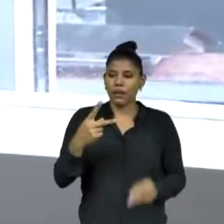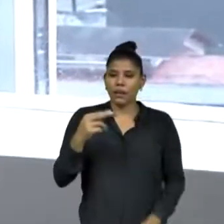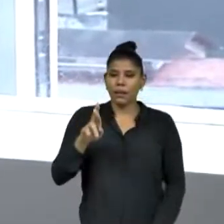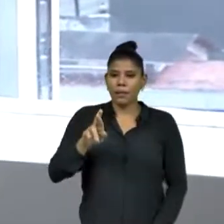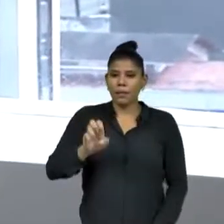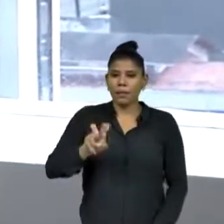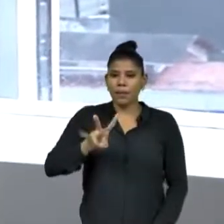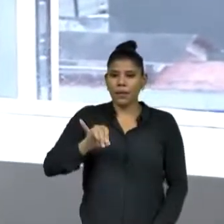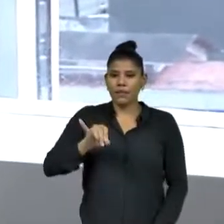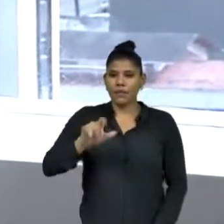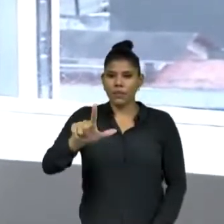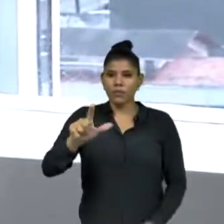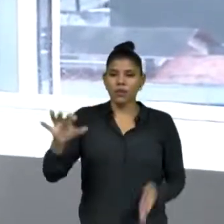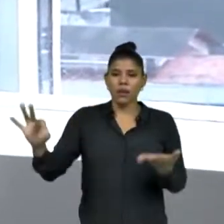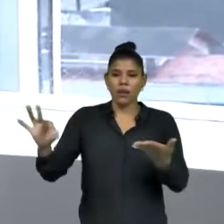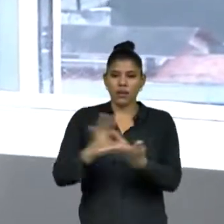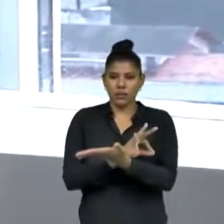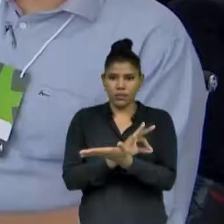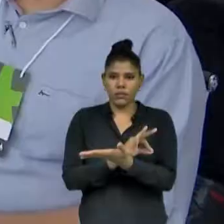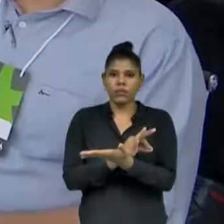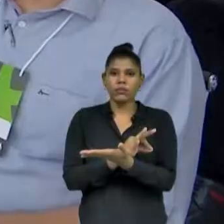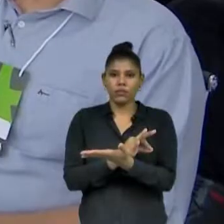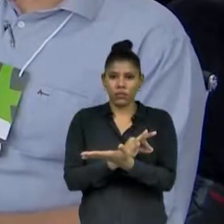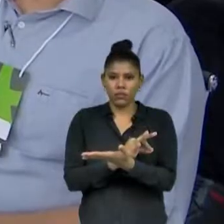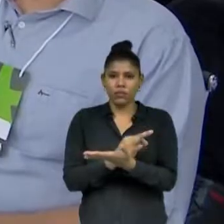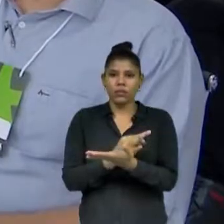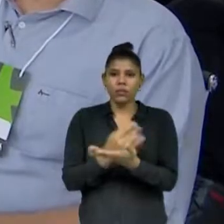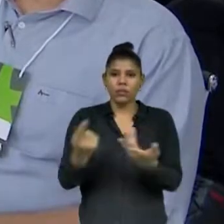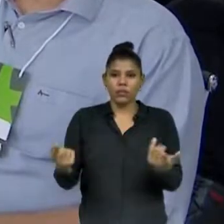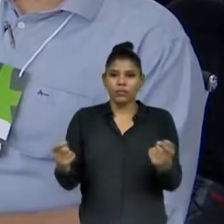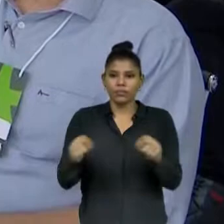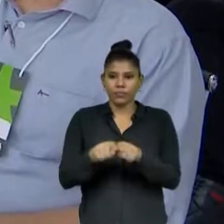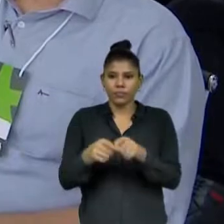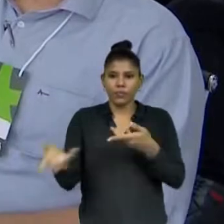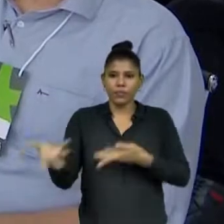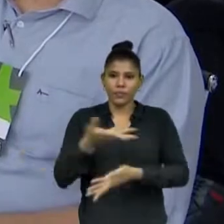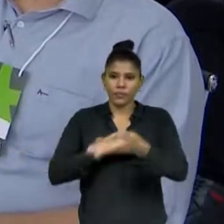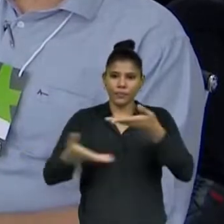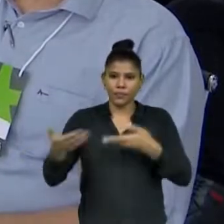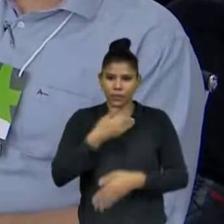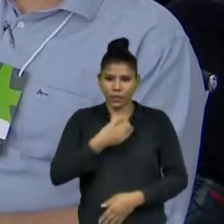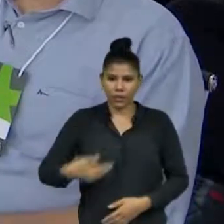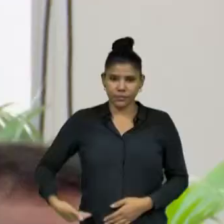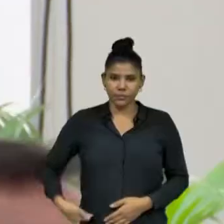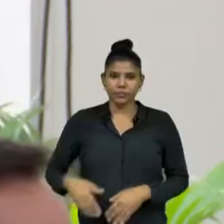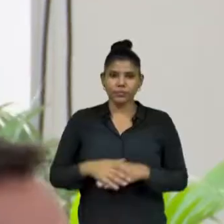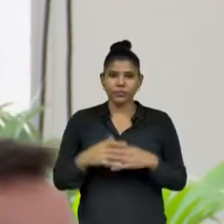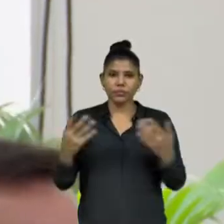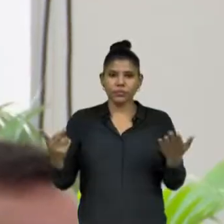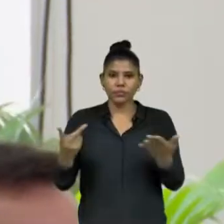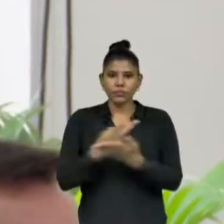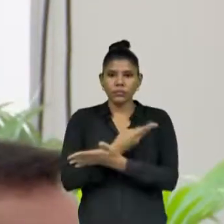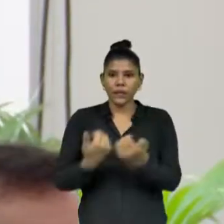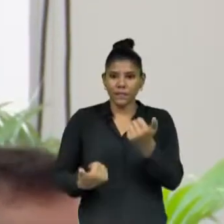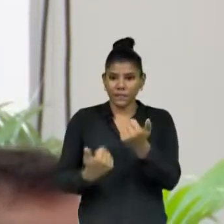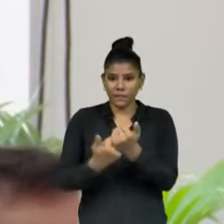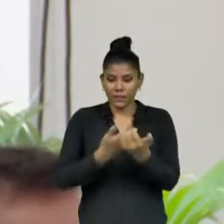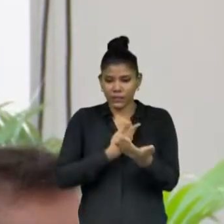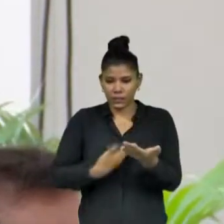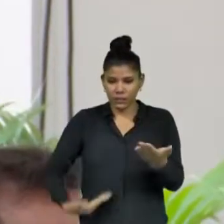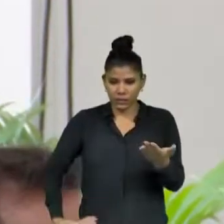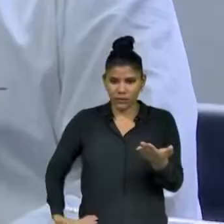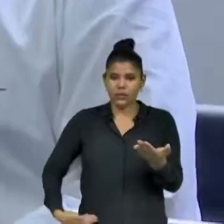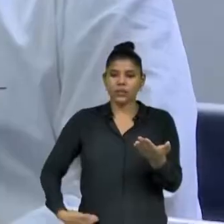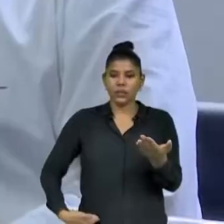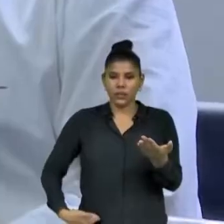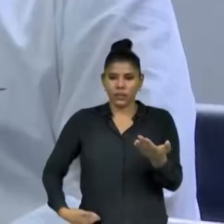de cooperação com o governo do estado. A solenidade foi na vice-governadoria do estado, com a presença da governadora Isolda